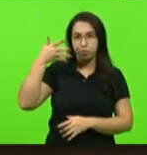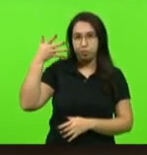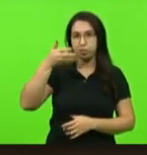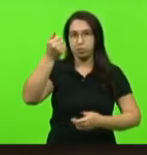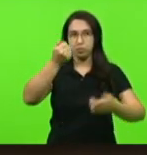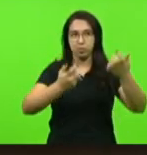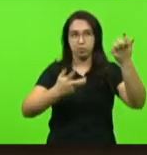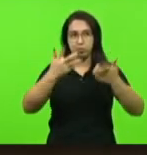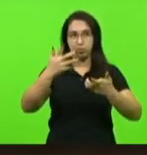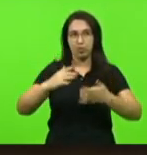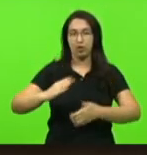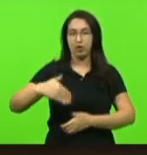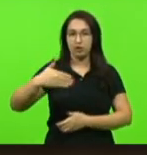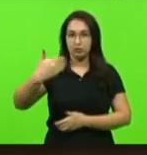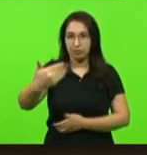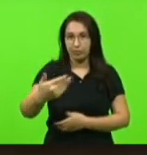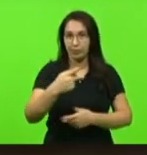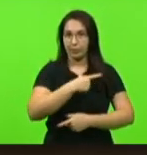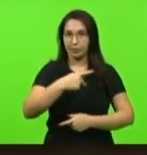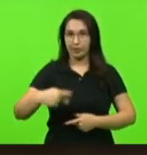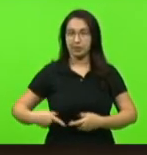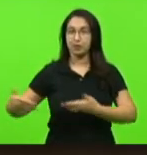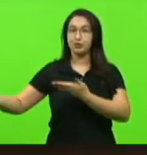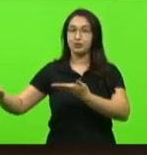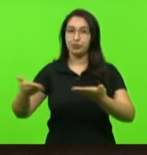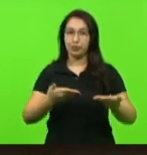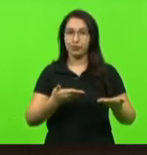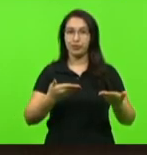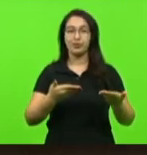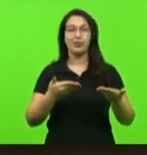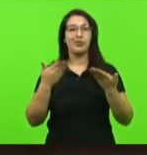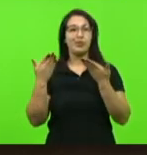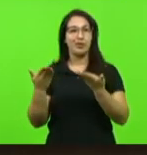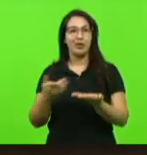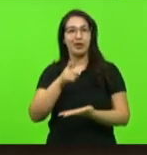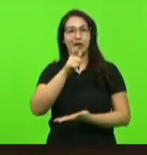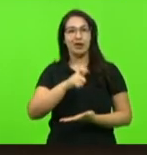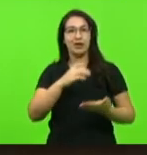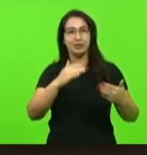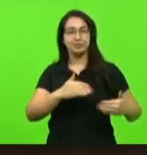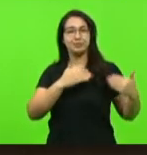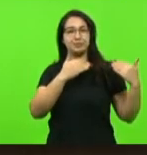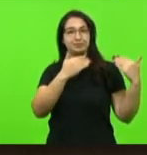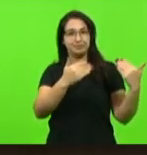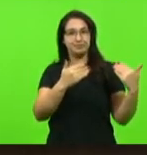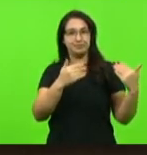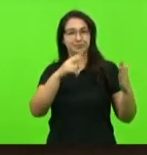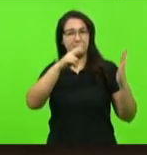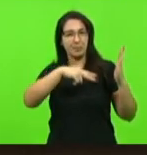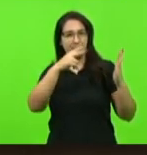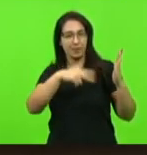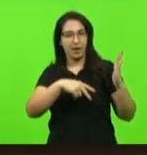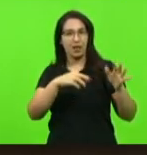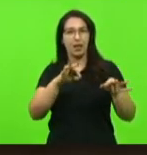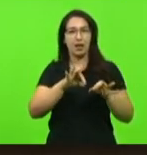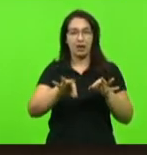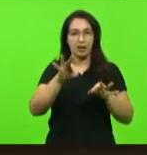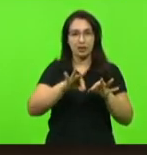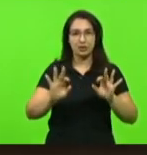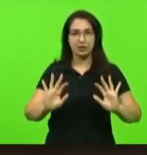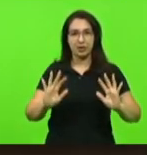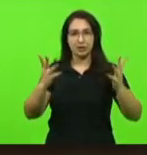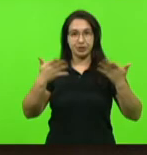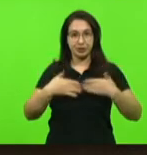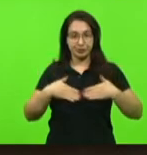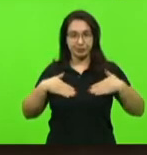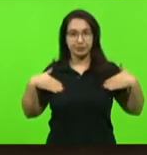Na sequência, o senhor presidente convidou o mestre de cerimônias para proceder à nominata da entidade homenageada, que na